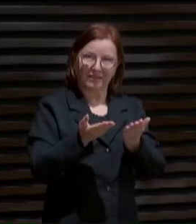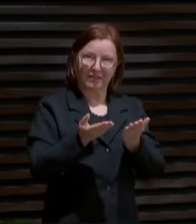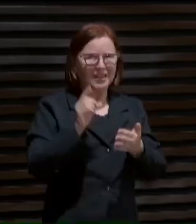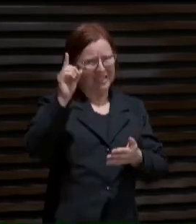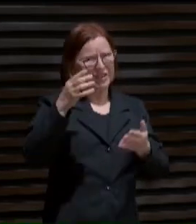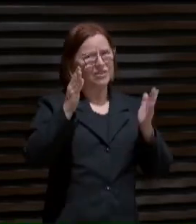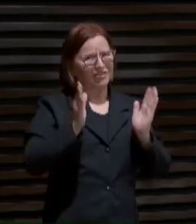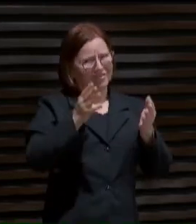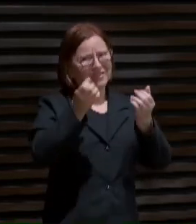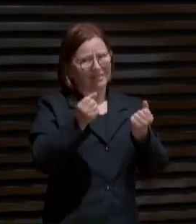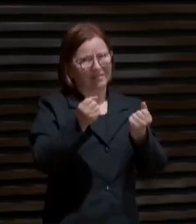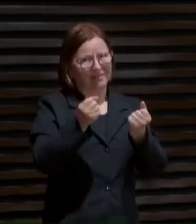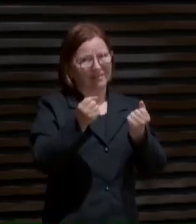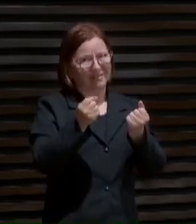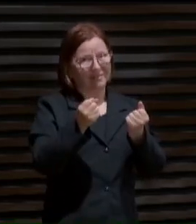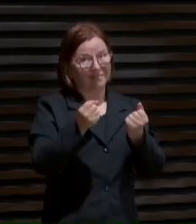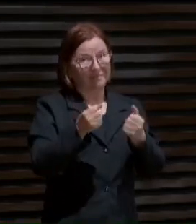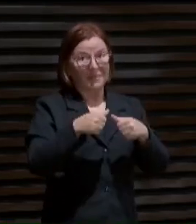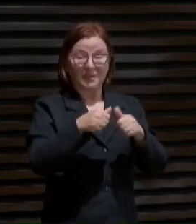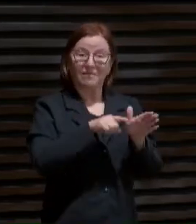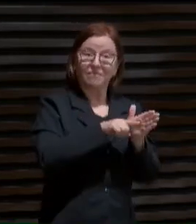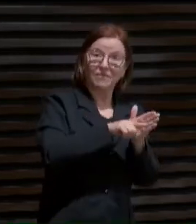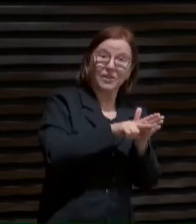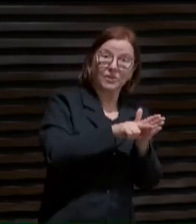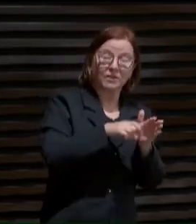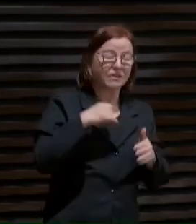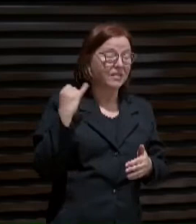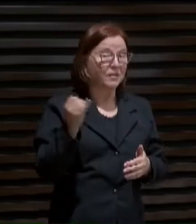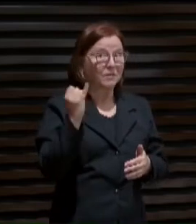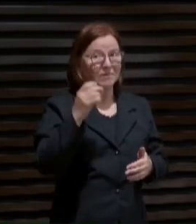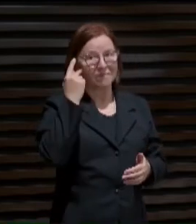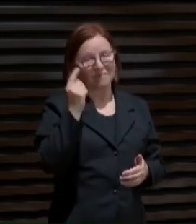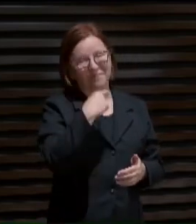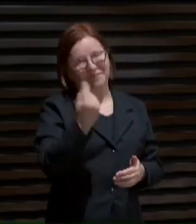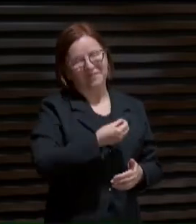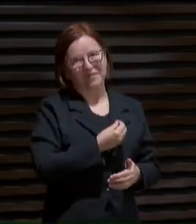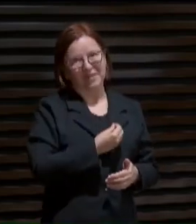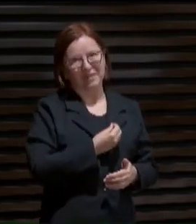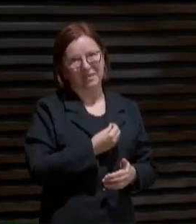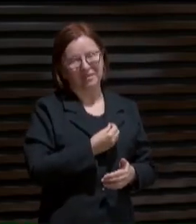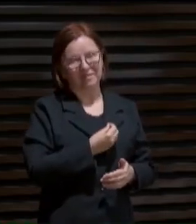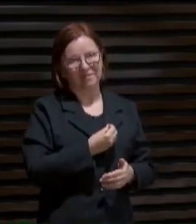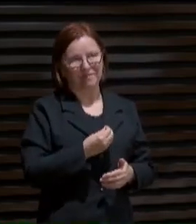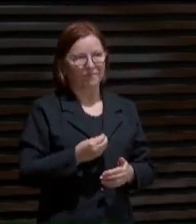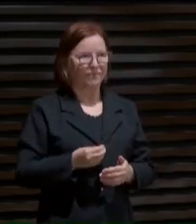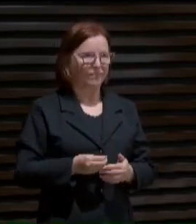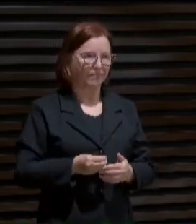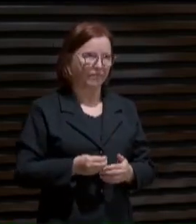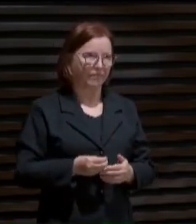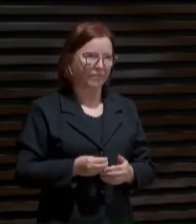aceita e este é um questionamento fundamental para nossas das nossas vidas individuais e como igreja